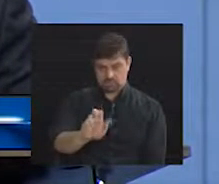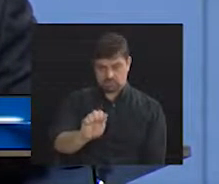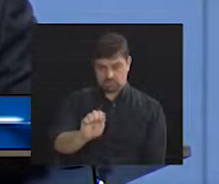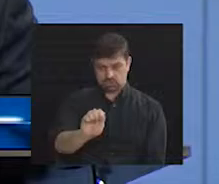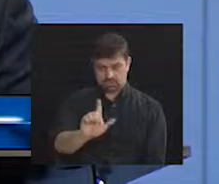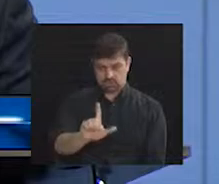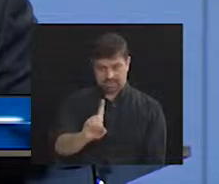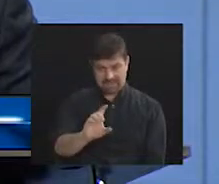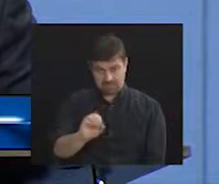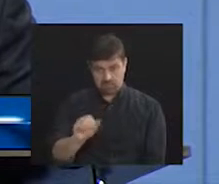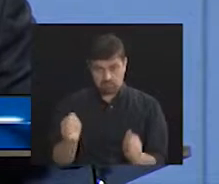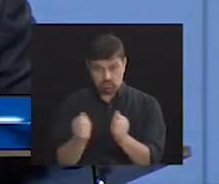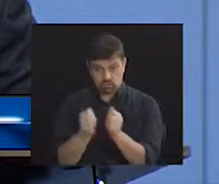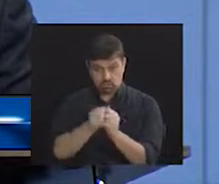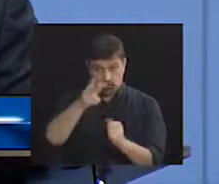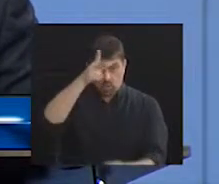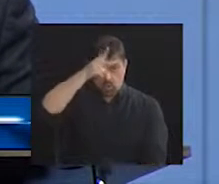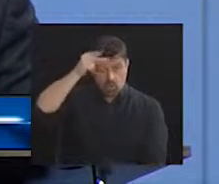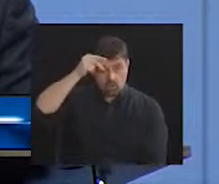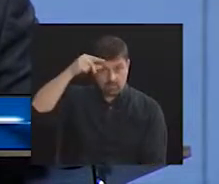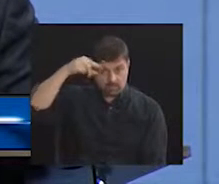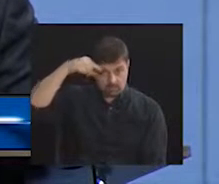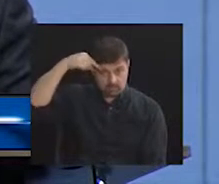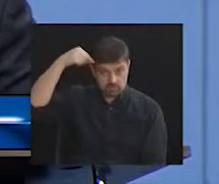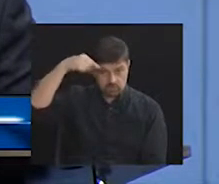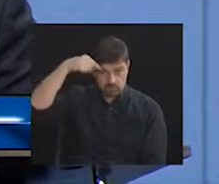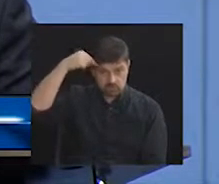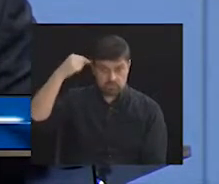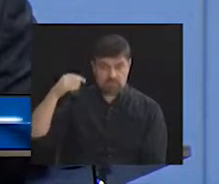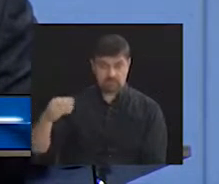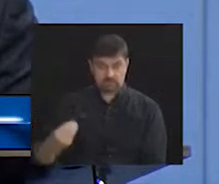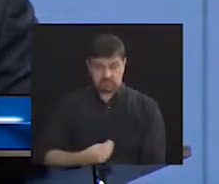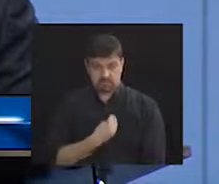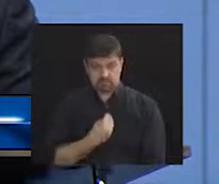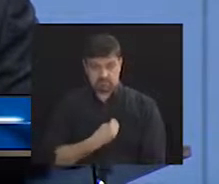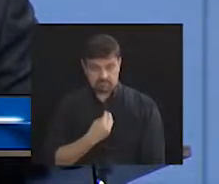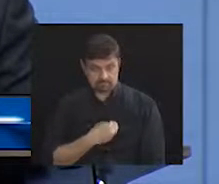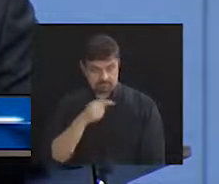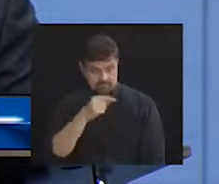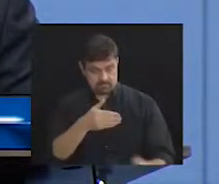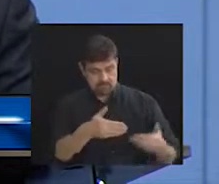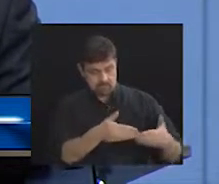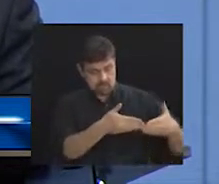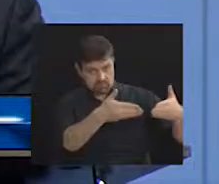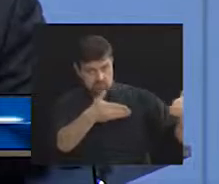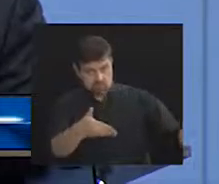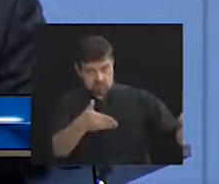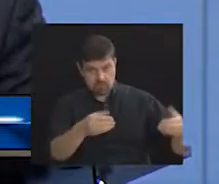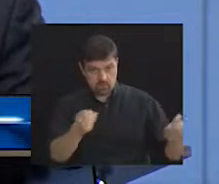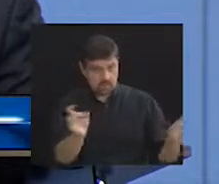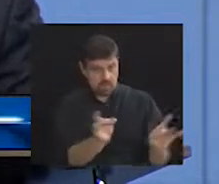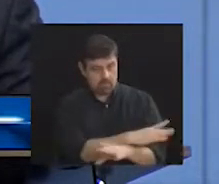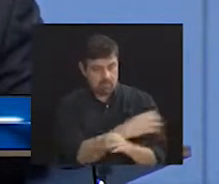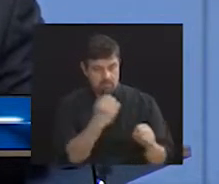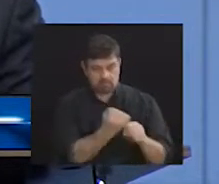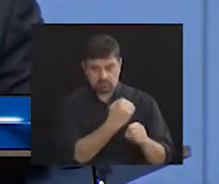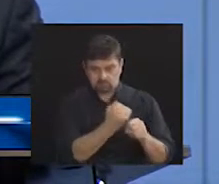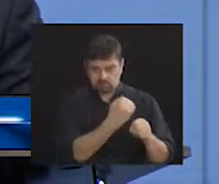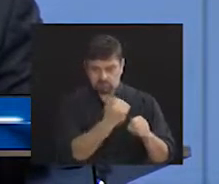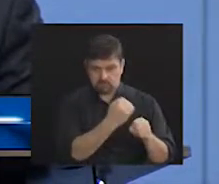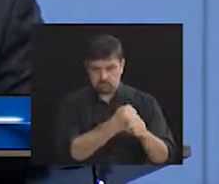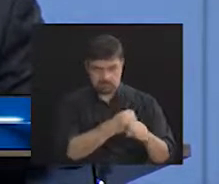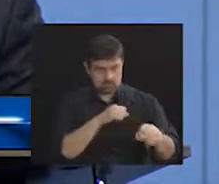jonas donizette estava inaugurando esta obra que uma obra